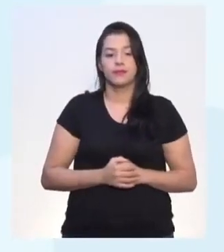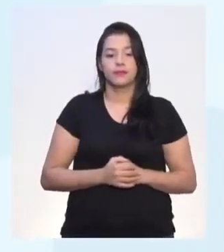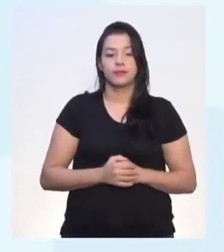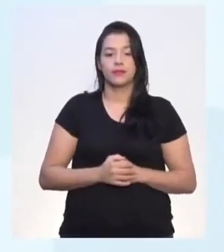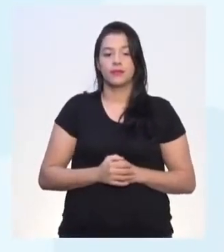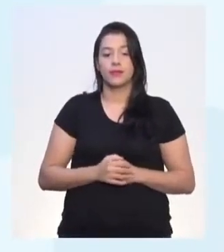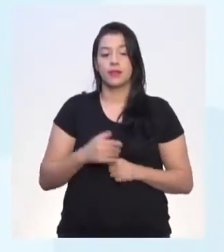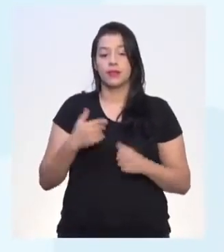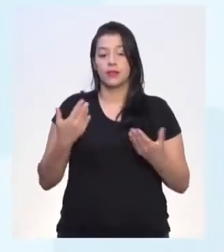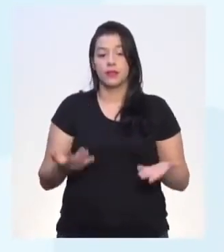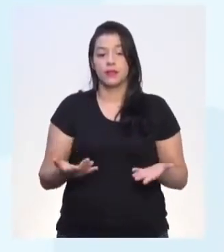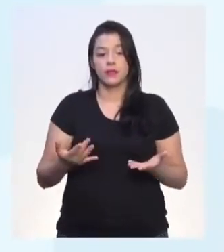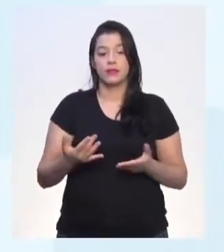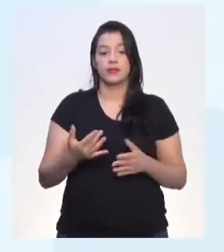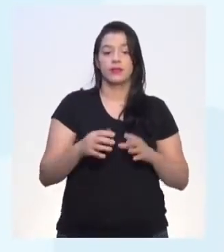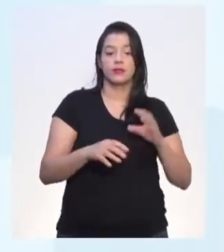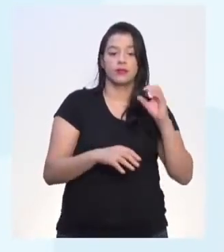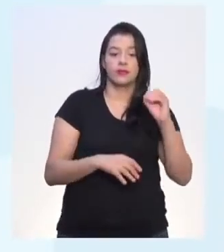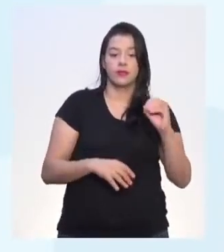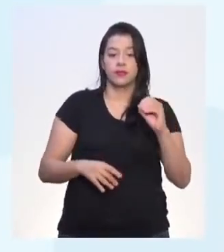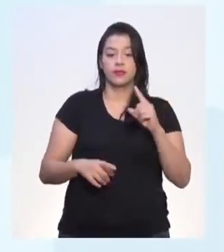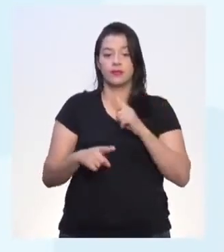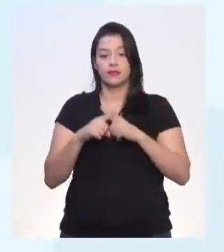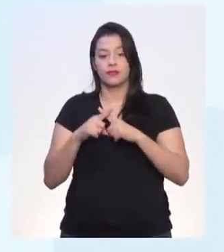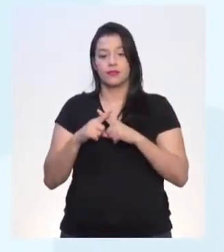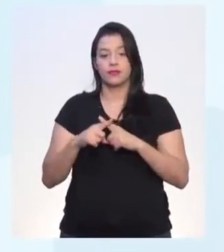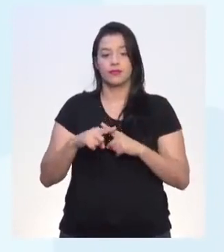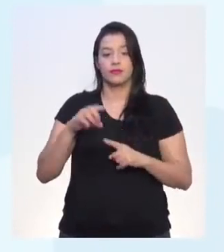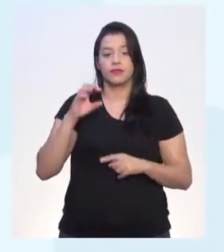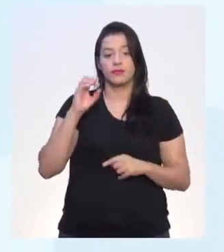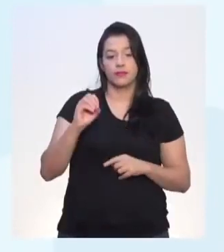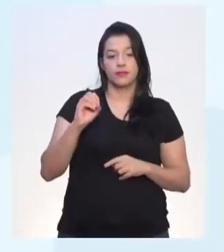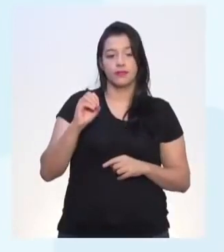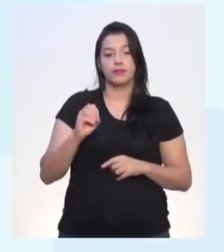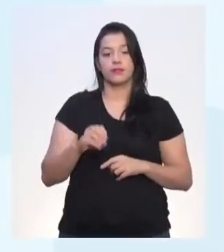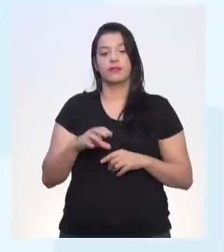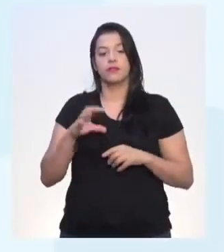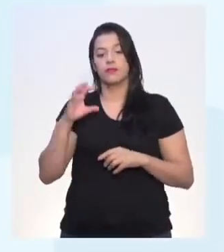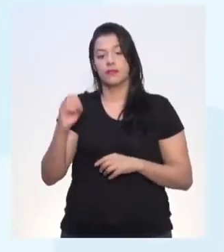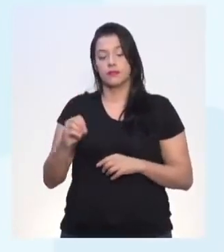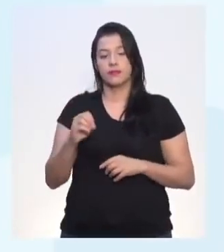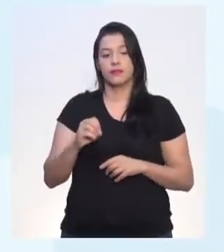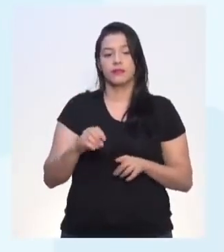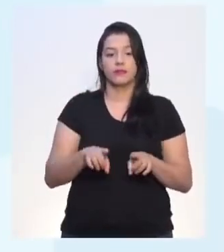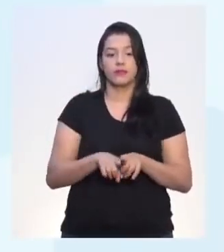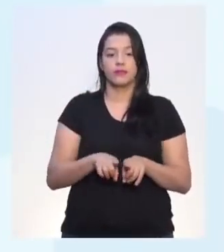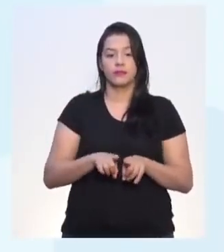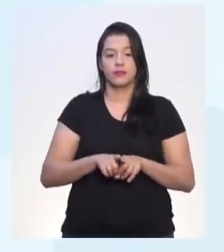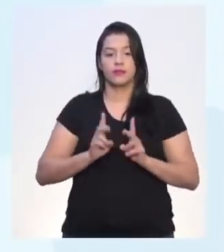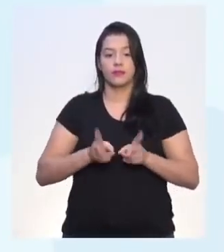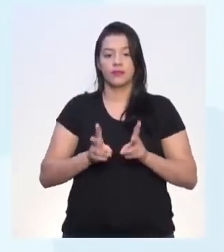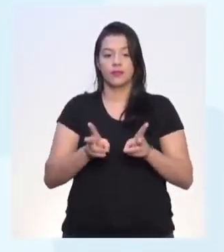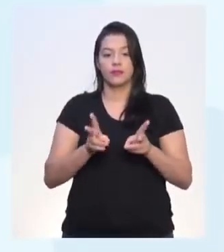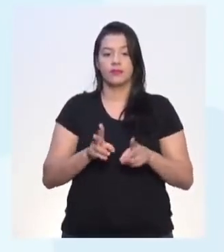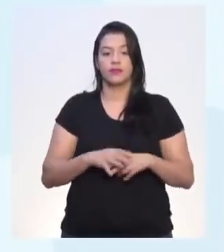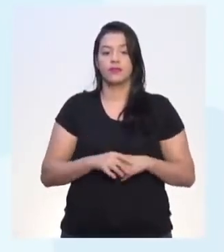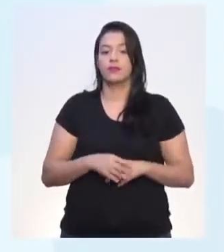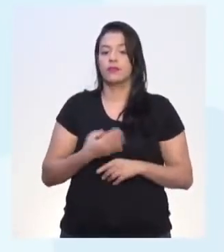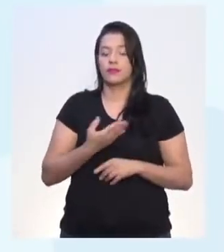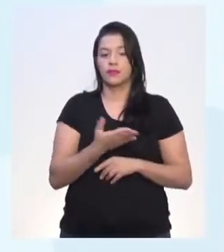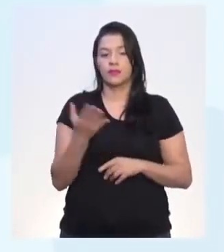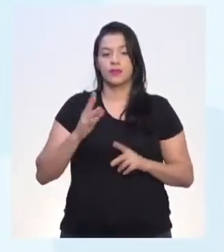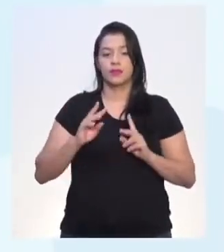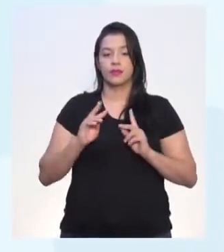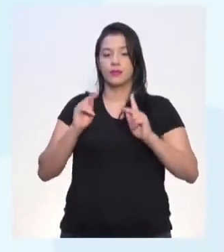Então, toda vez que você multiplica por 0, é como se você estivesse zerando alguma coisa, tá? É sempre 0. Ele é múltiplo de